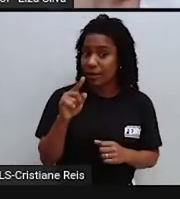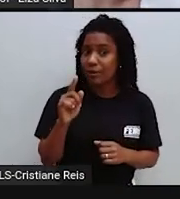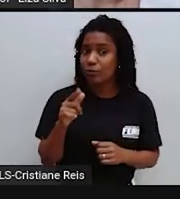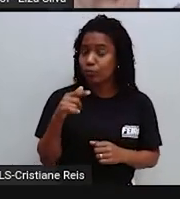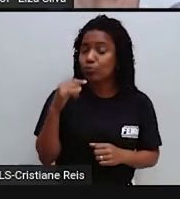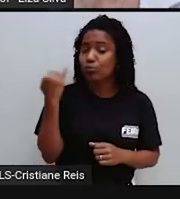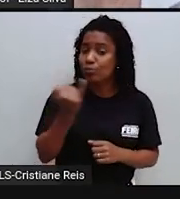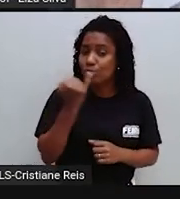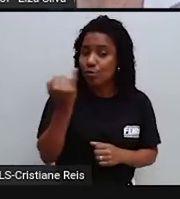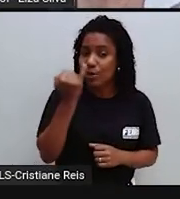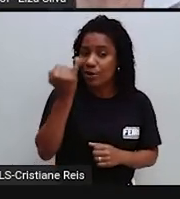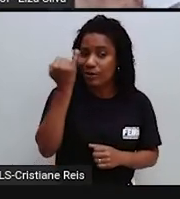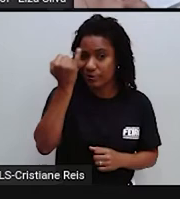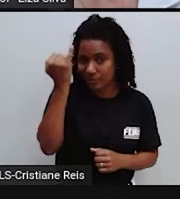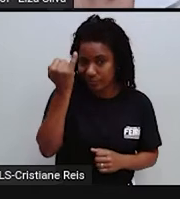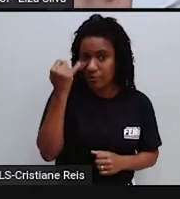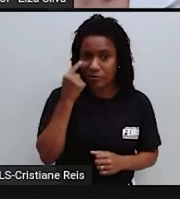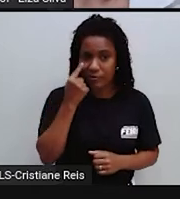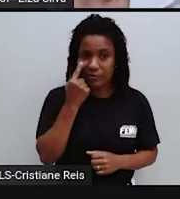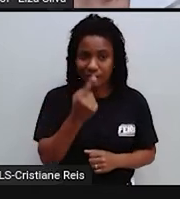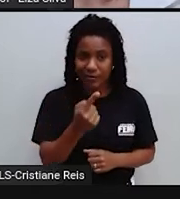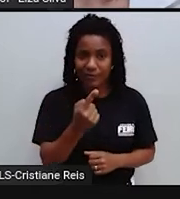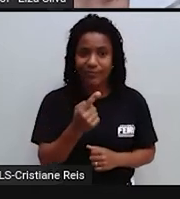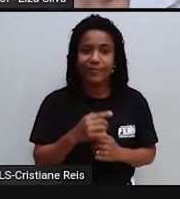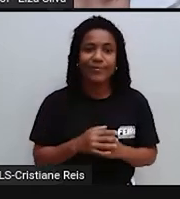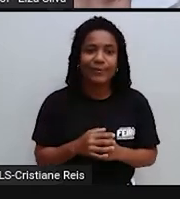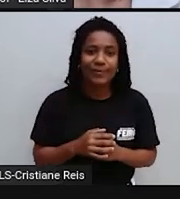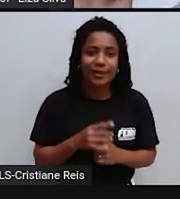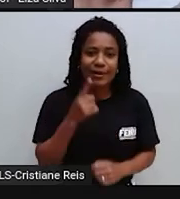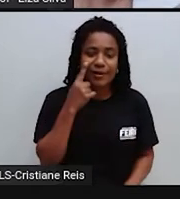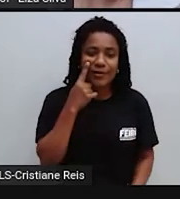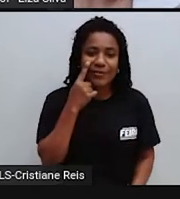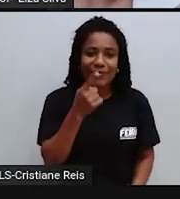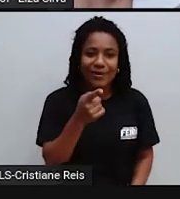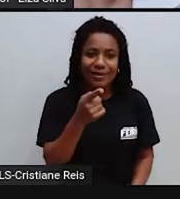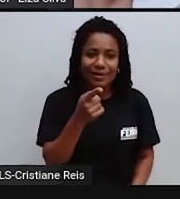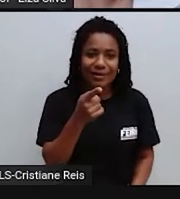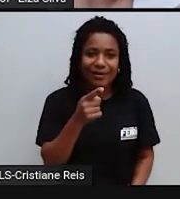importante. Vejam que o verbo agree termina com dois S.